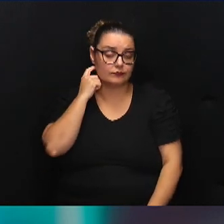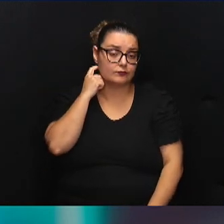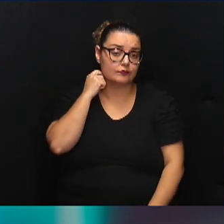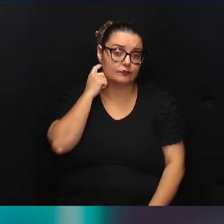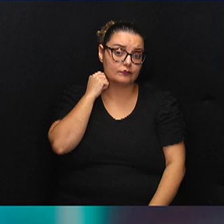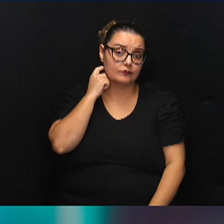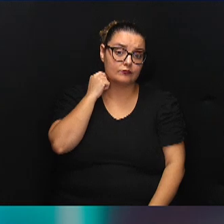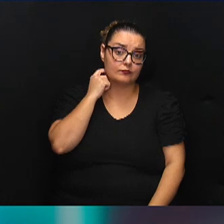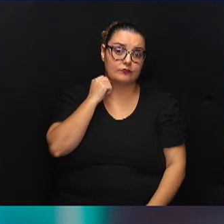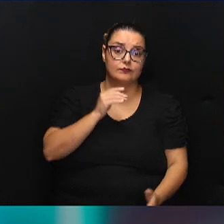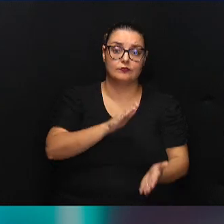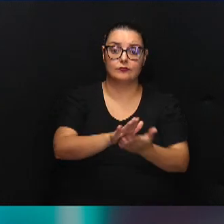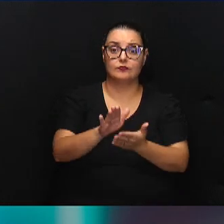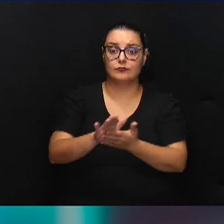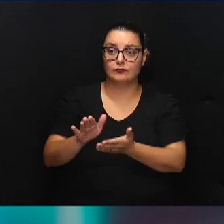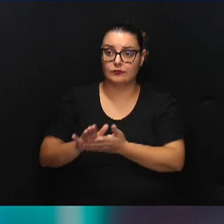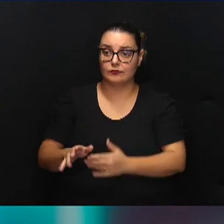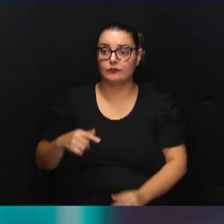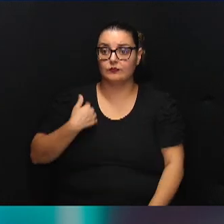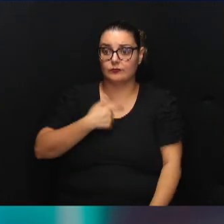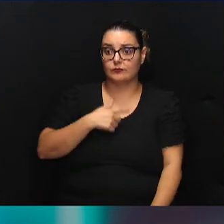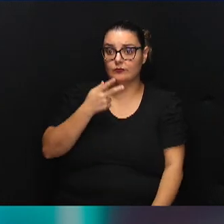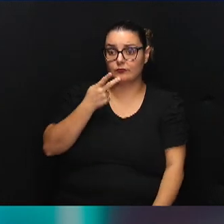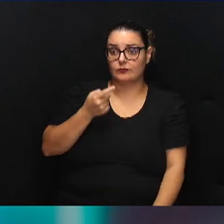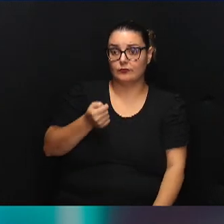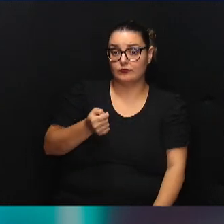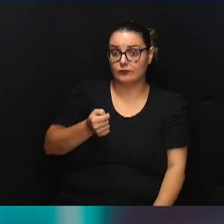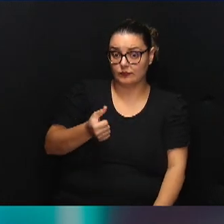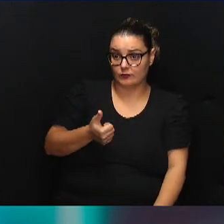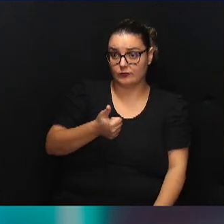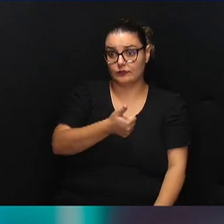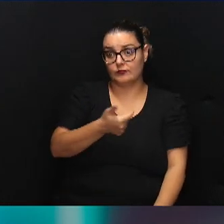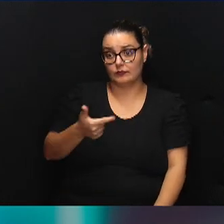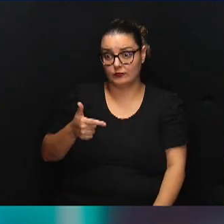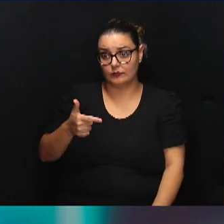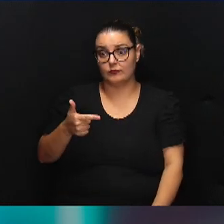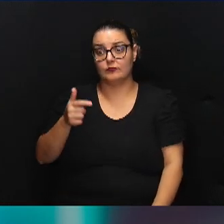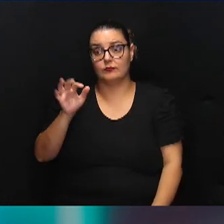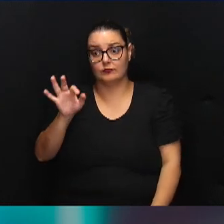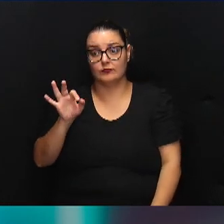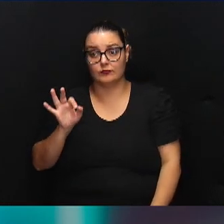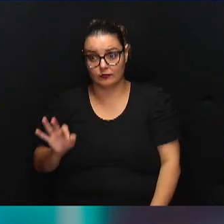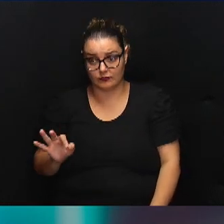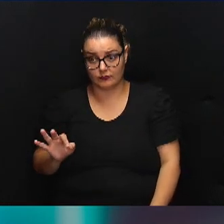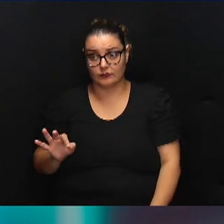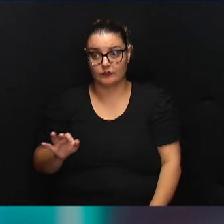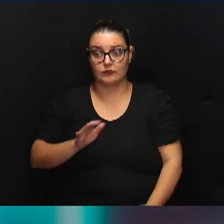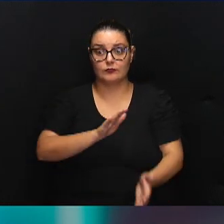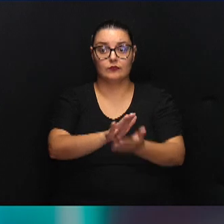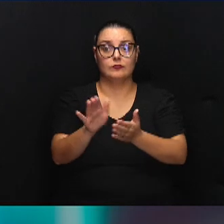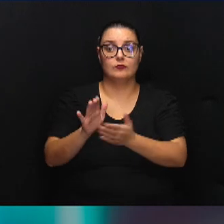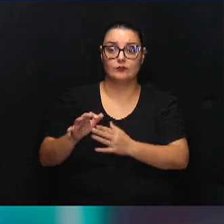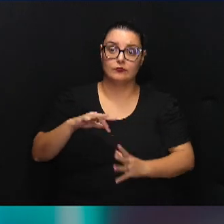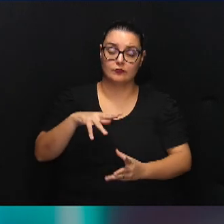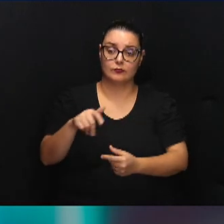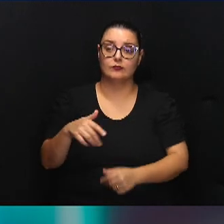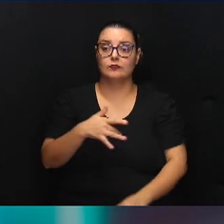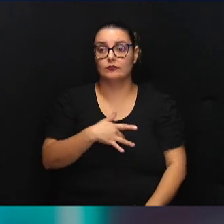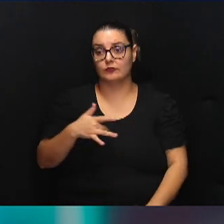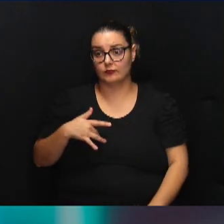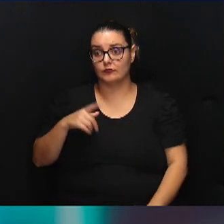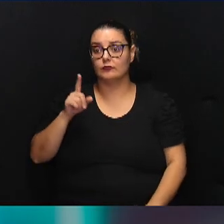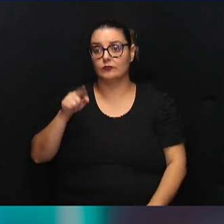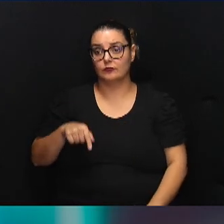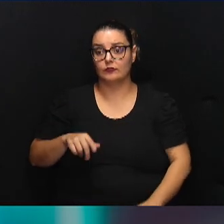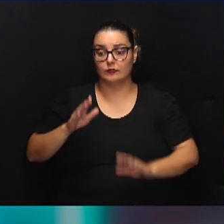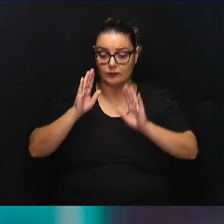de gastos, nós estamos falando que quase 12% dos gastos mundiais em saúde são gastos só